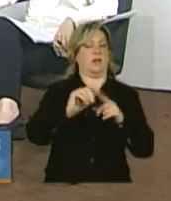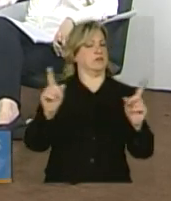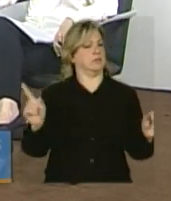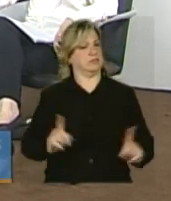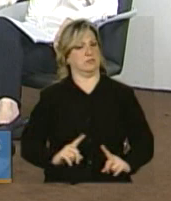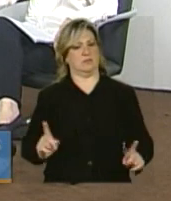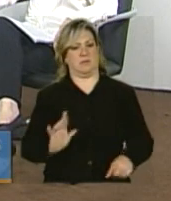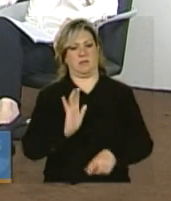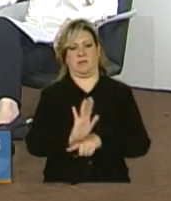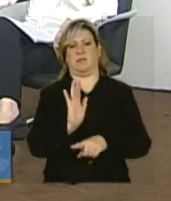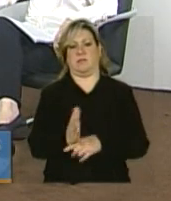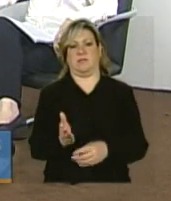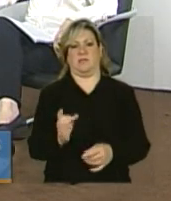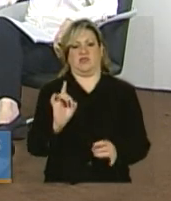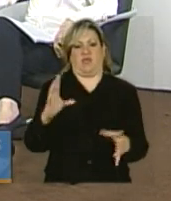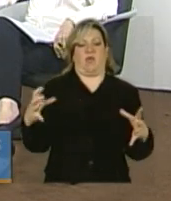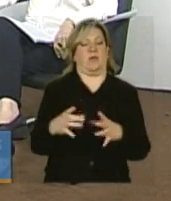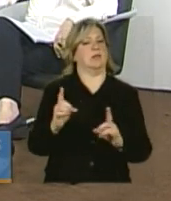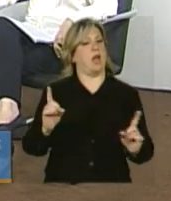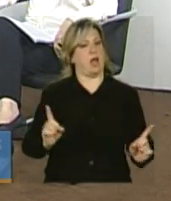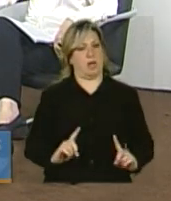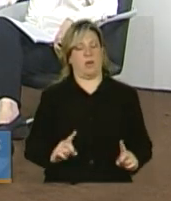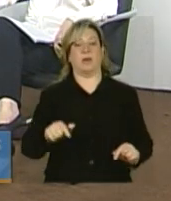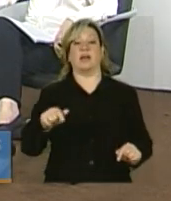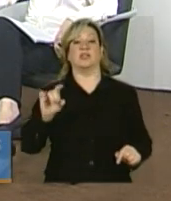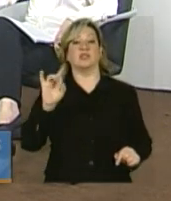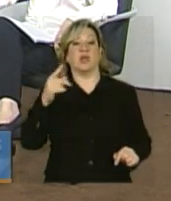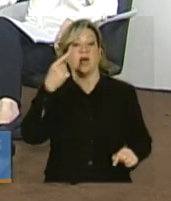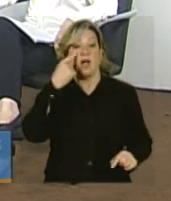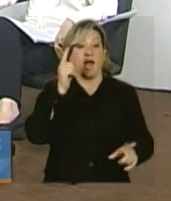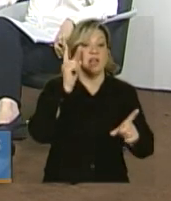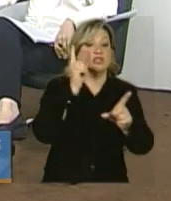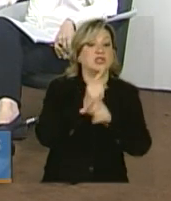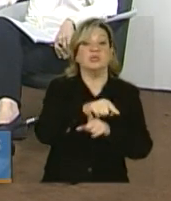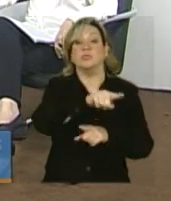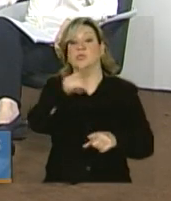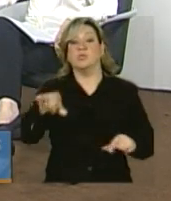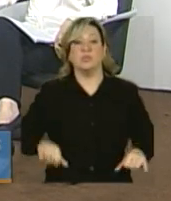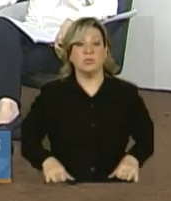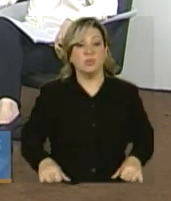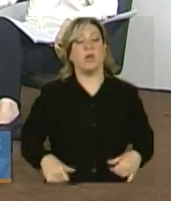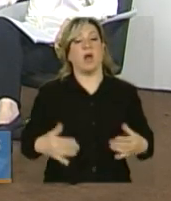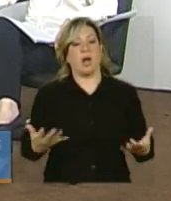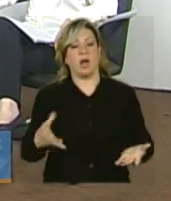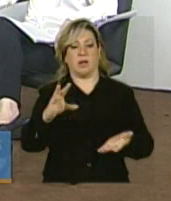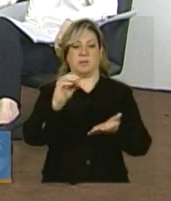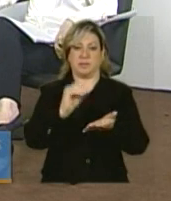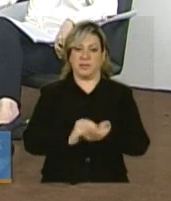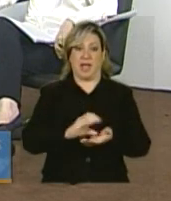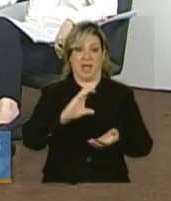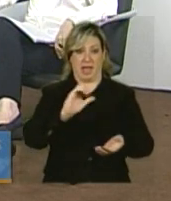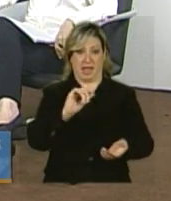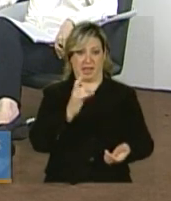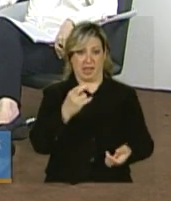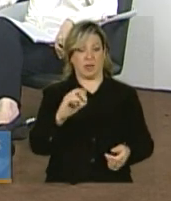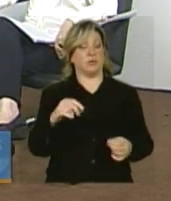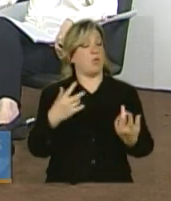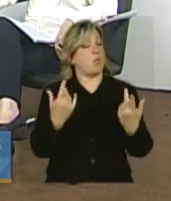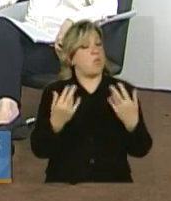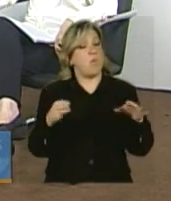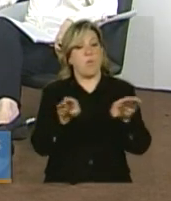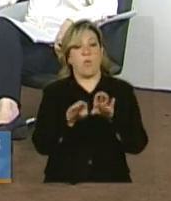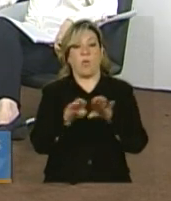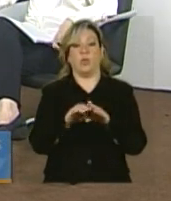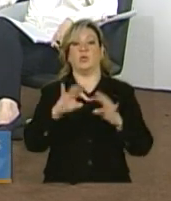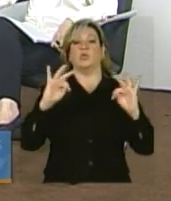é. Ele vai ser simplesmente identificada. Cadastrada, ela vai ser como todas as